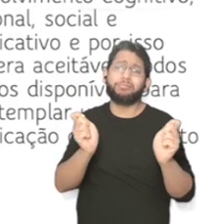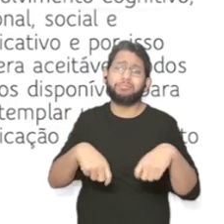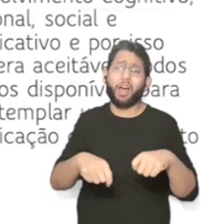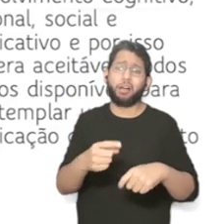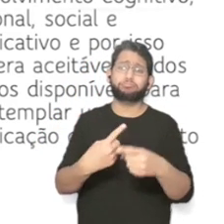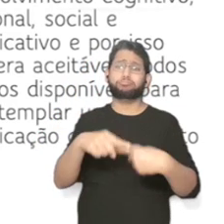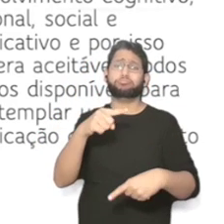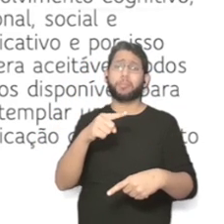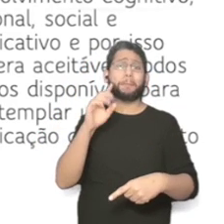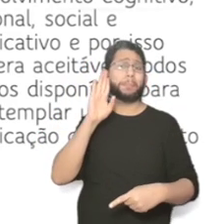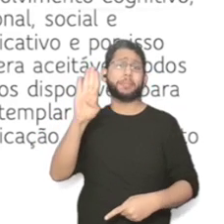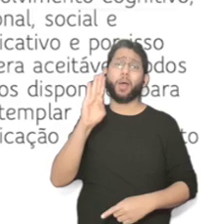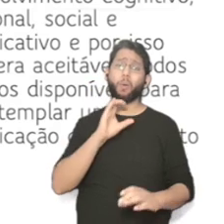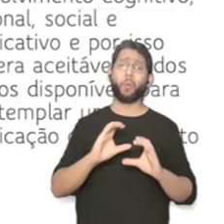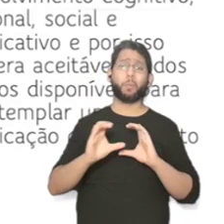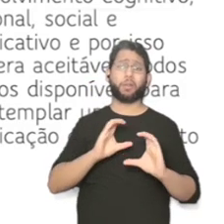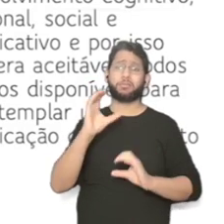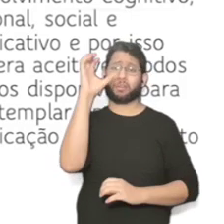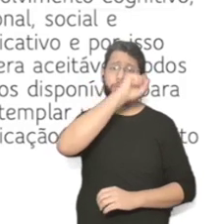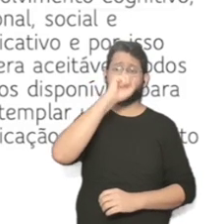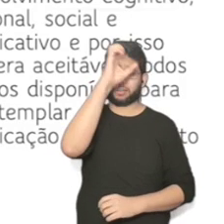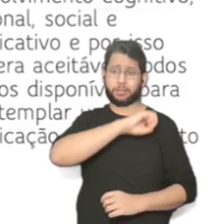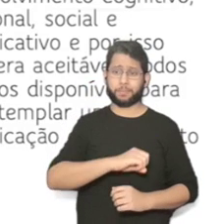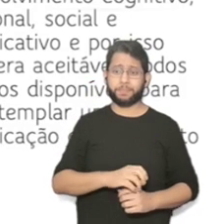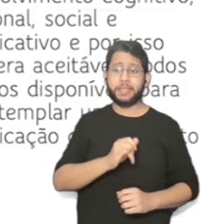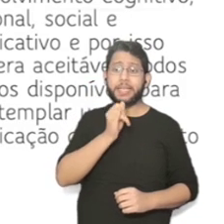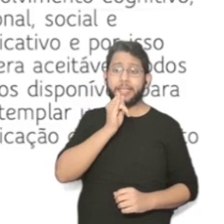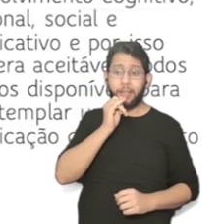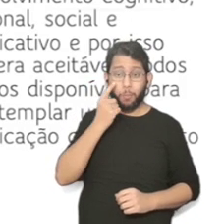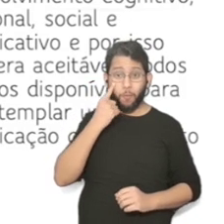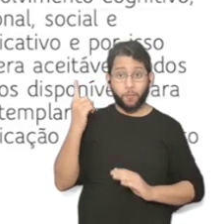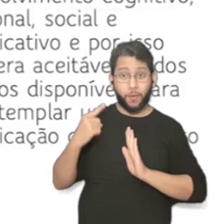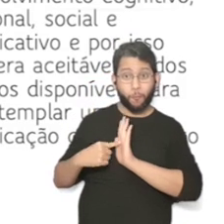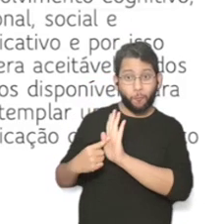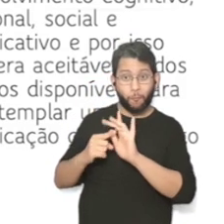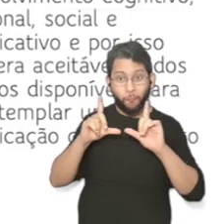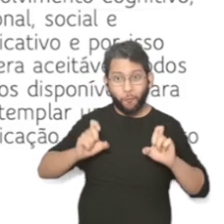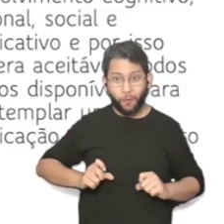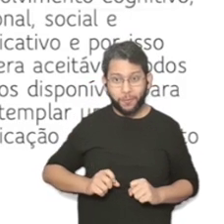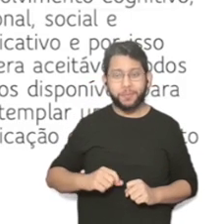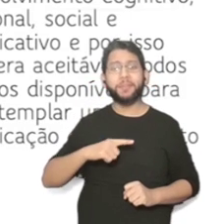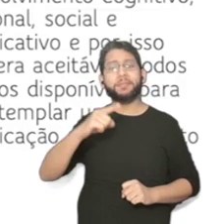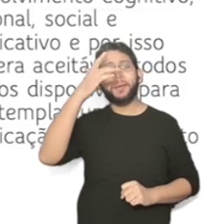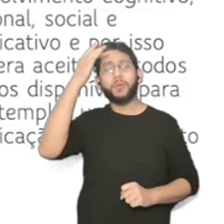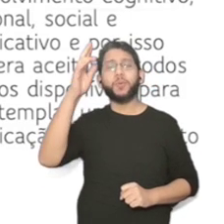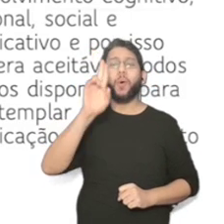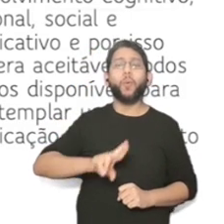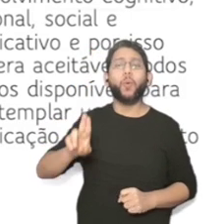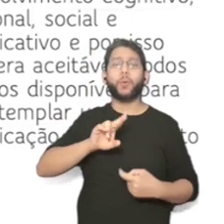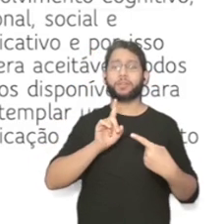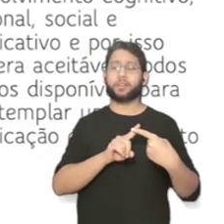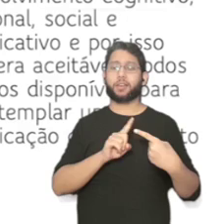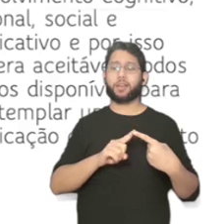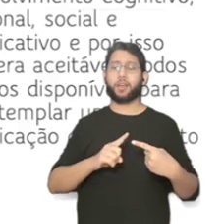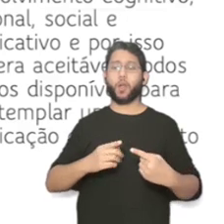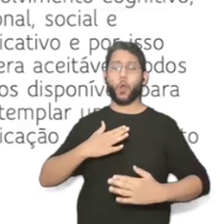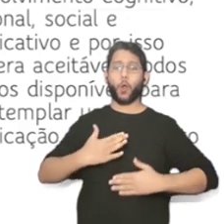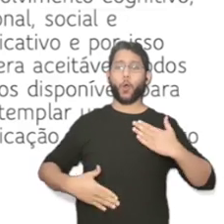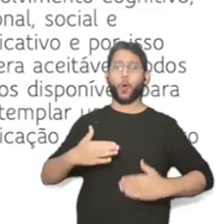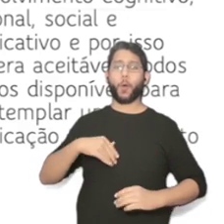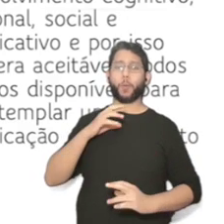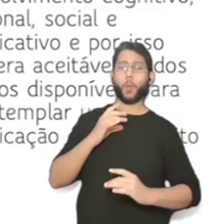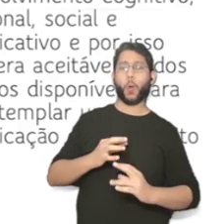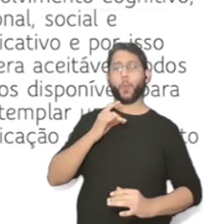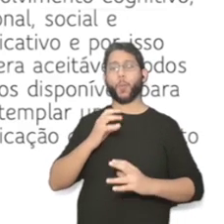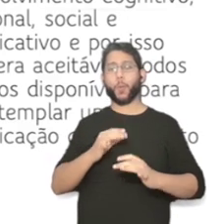com o sujeito surdo. Nessa foto aqui a gente pode ver uma pessoa utilizando alguns gestos, desenhos, imagens. Então